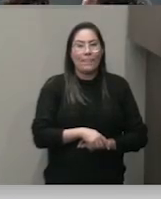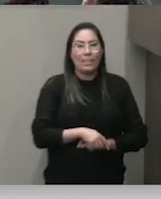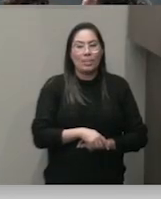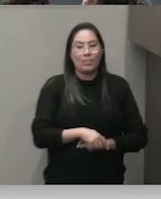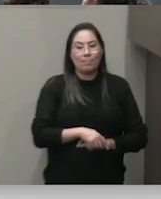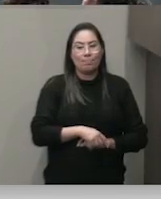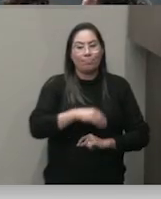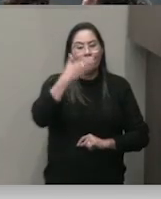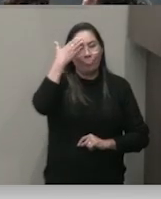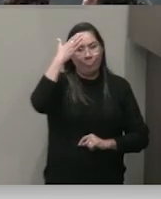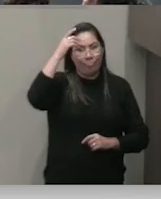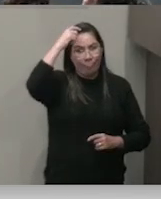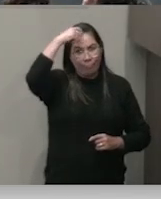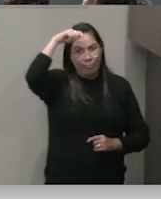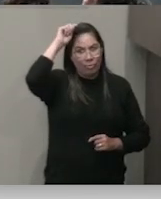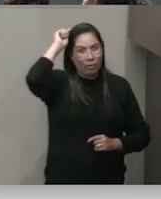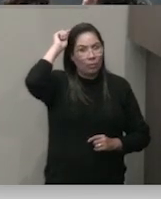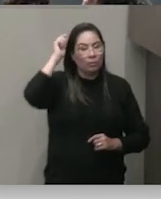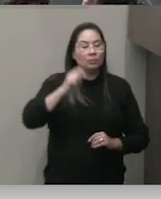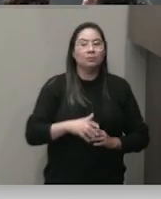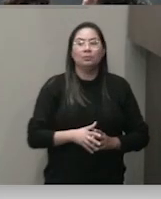Obrigado, vereador João Pedro Nunes.